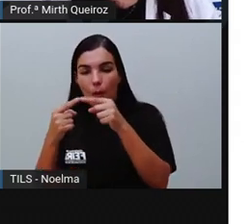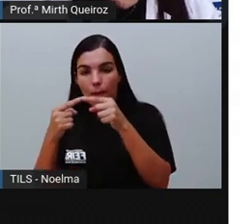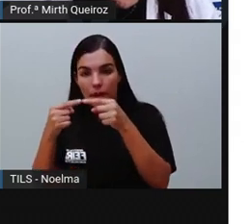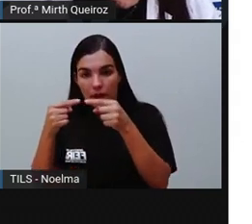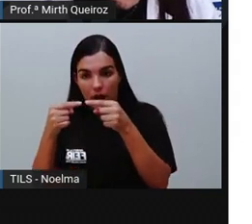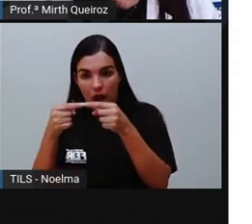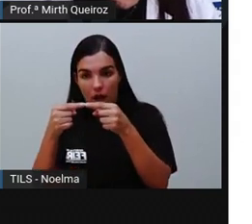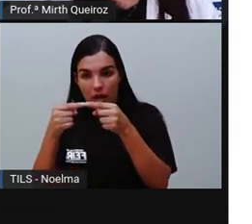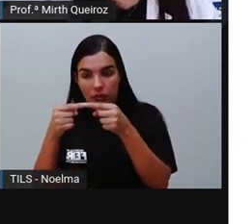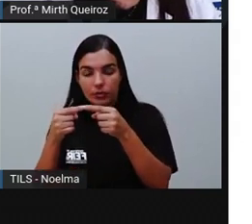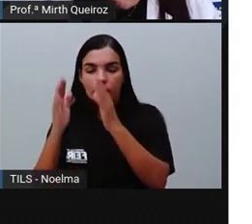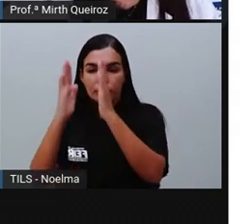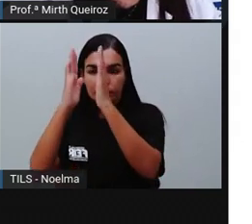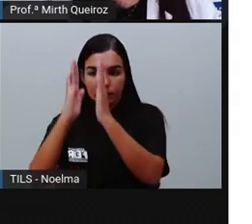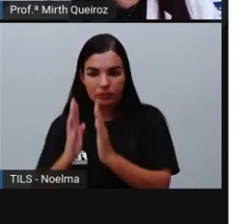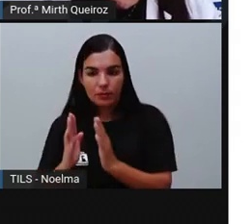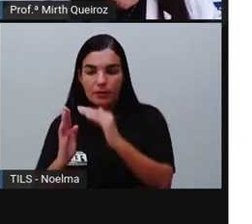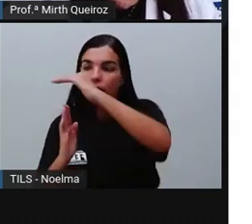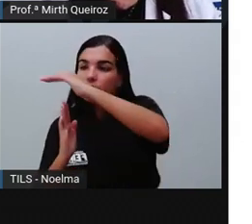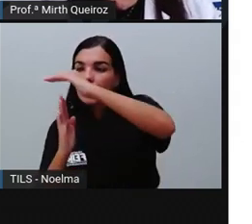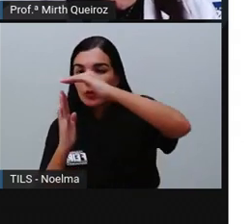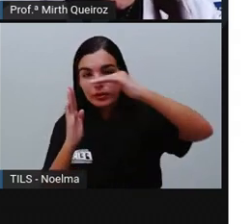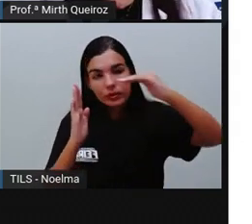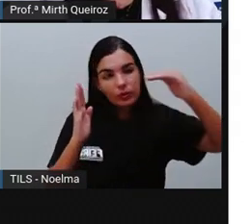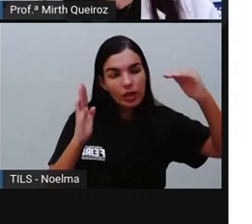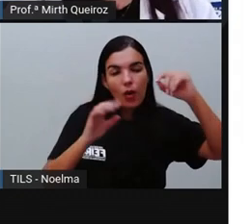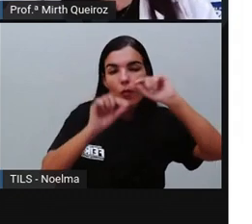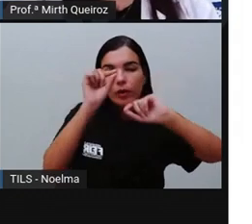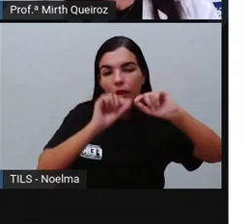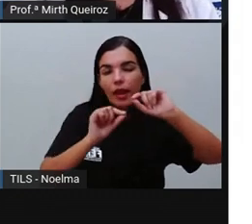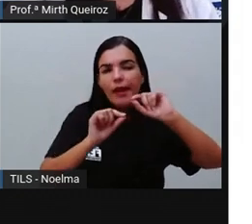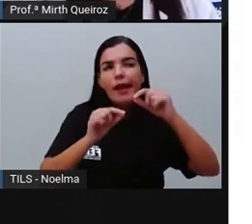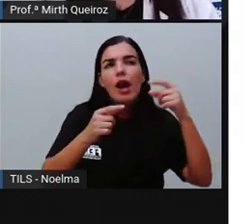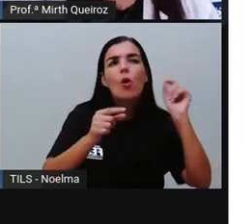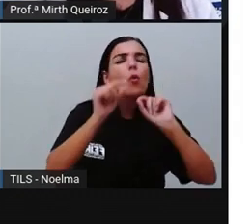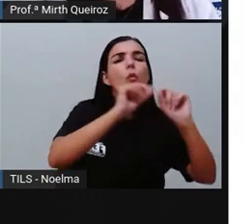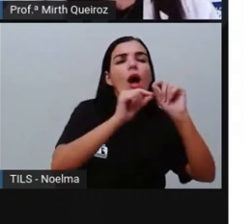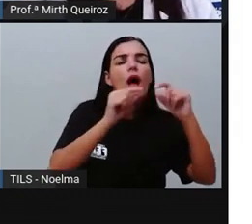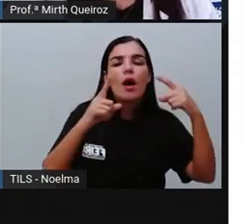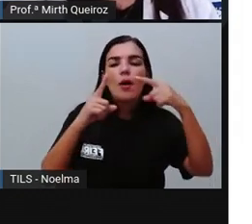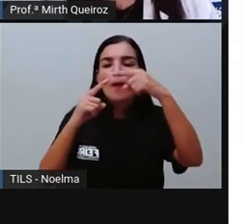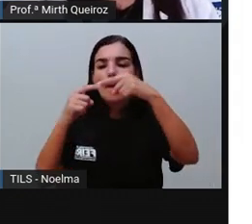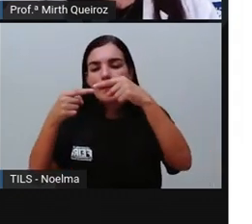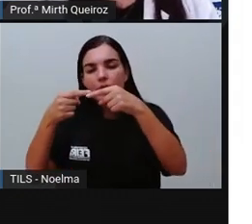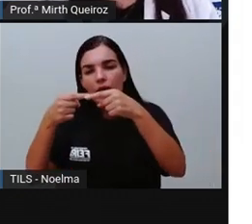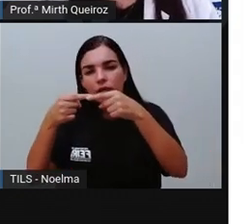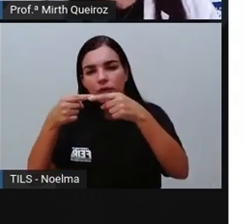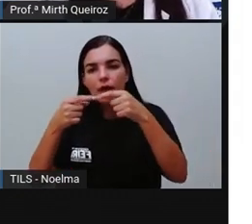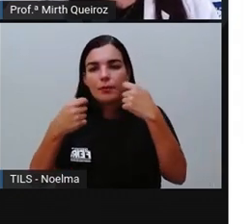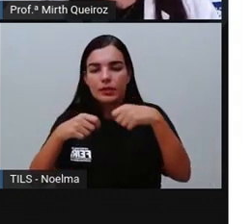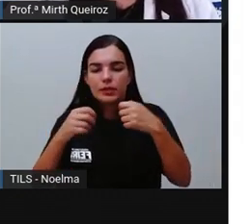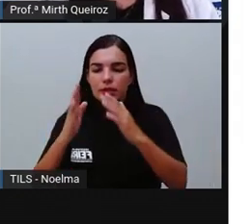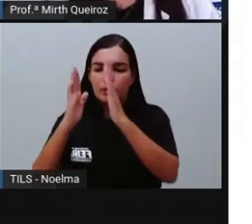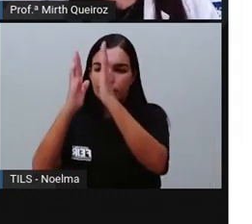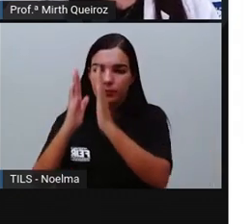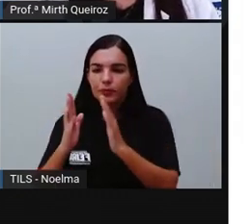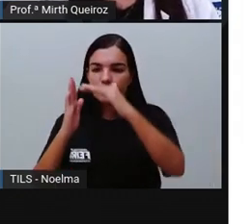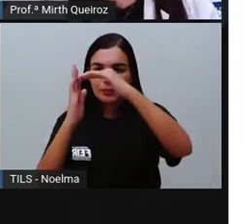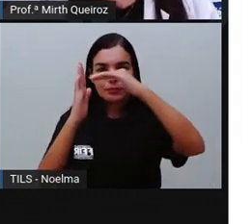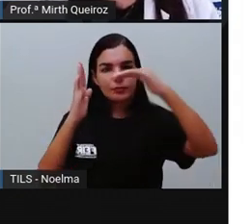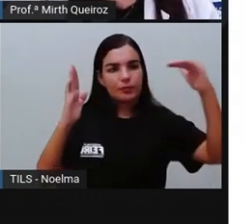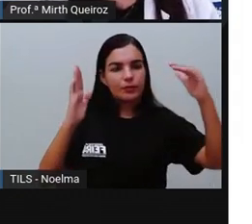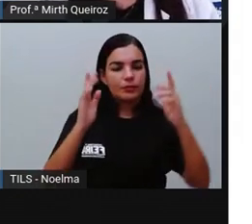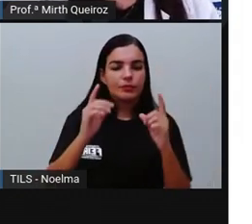e que está na vertical e na horizontal com o que vai ser combinado para a gente poder fazer as